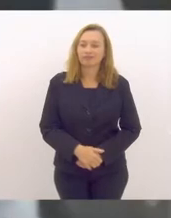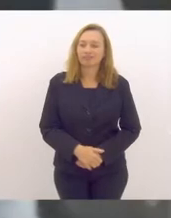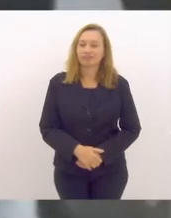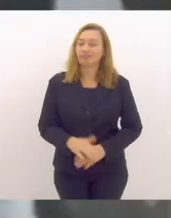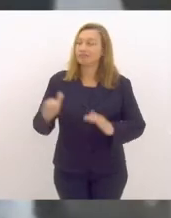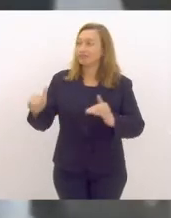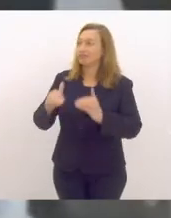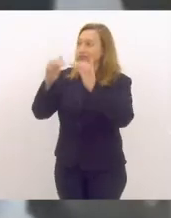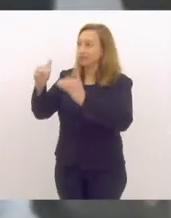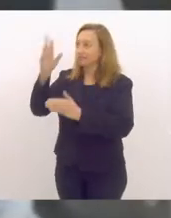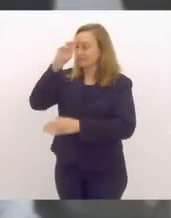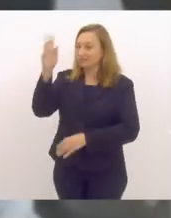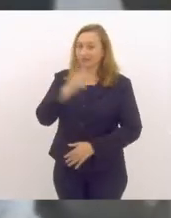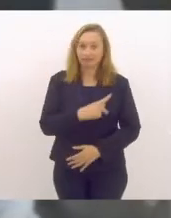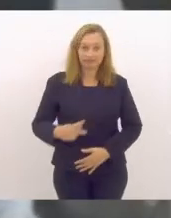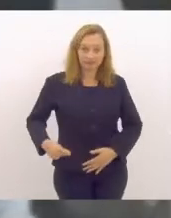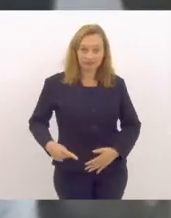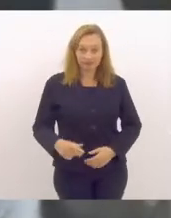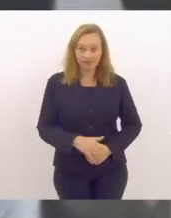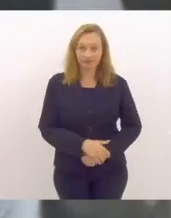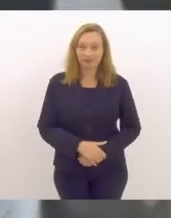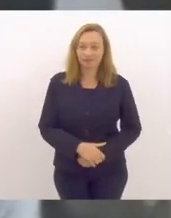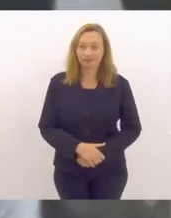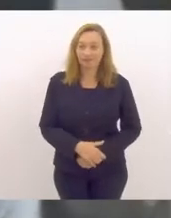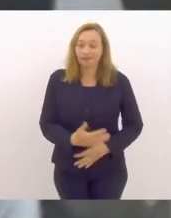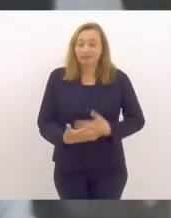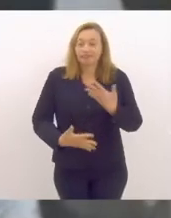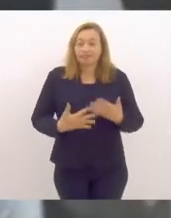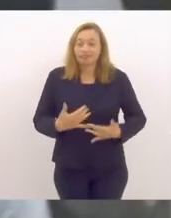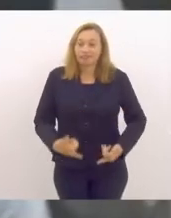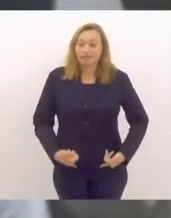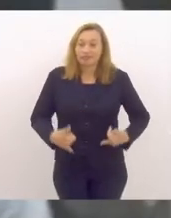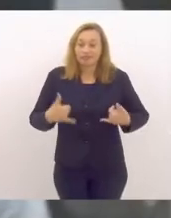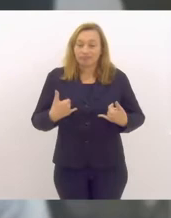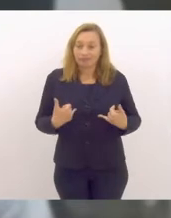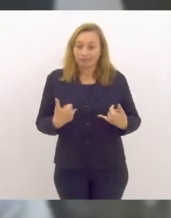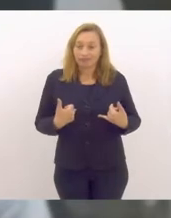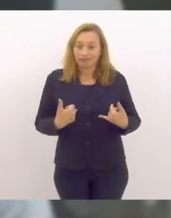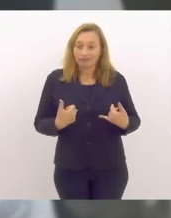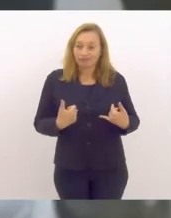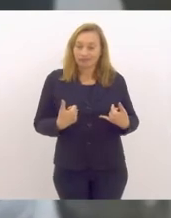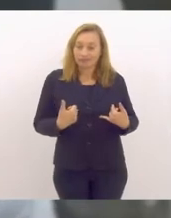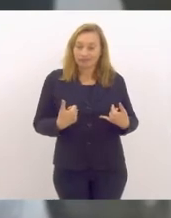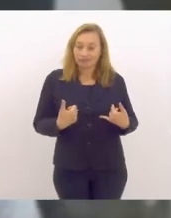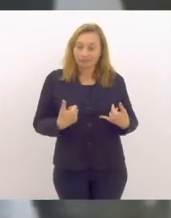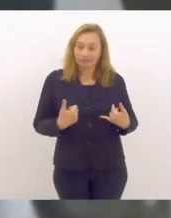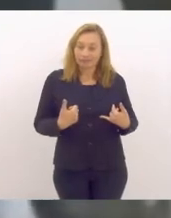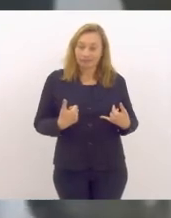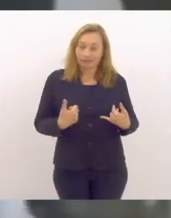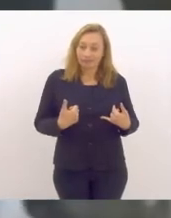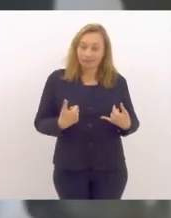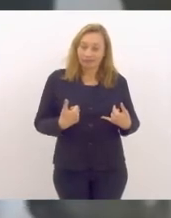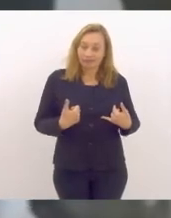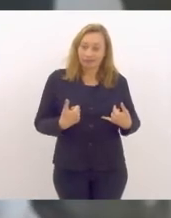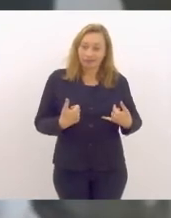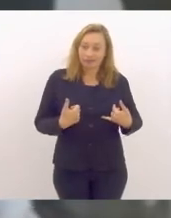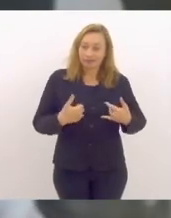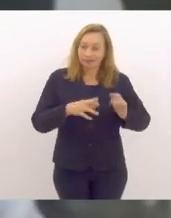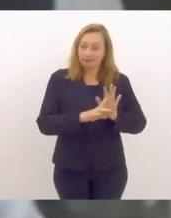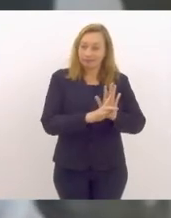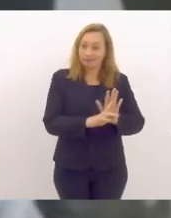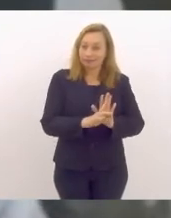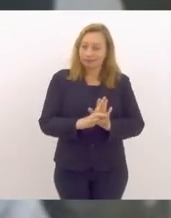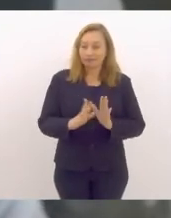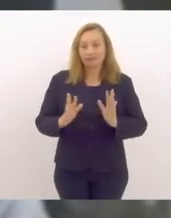Excelentíssimo senhor presidente, a quem tenho a honra de representar como primo aqui na minha região.